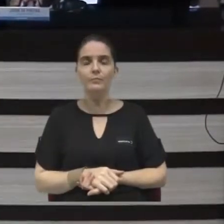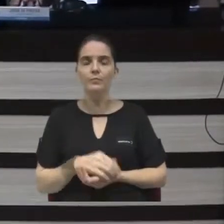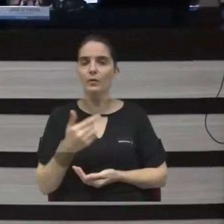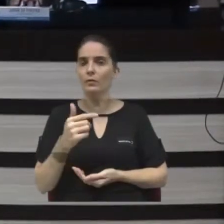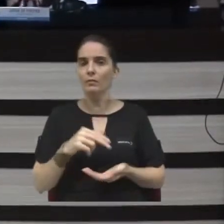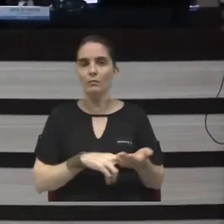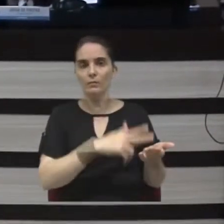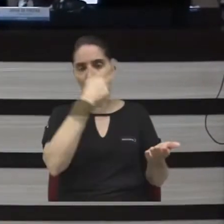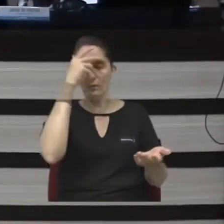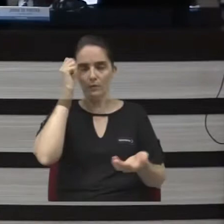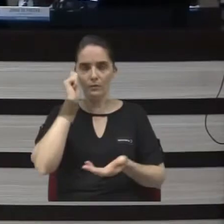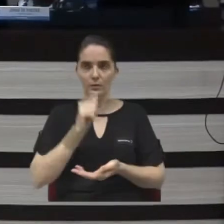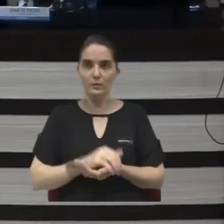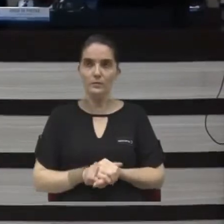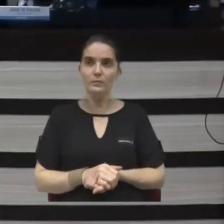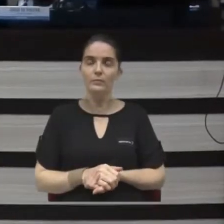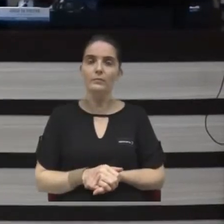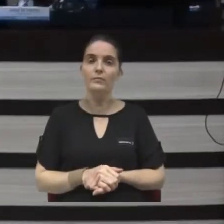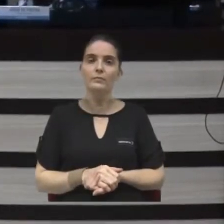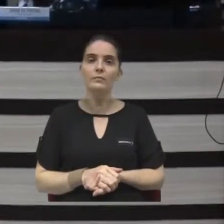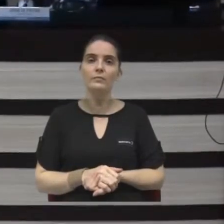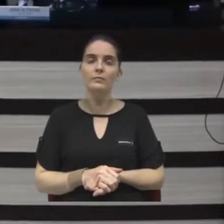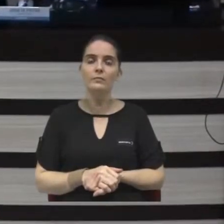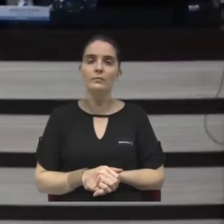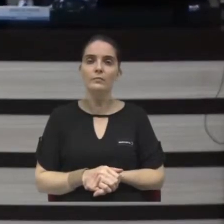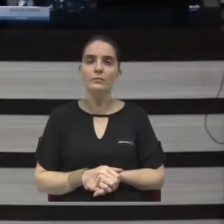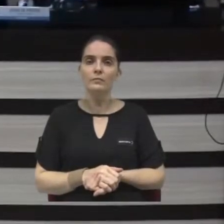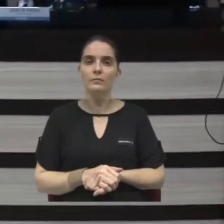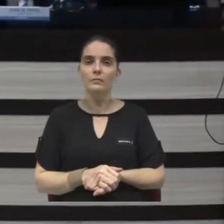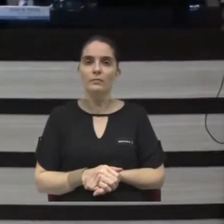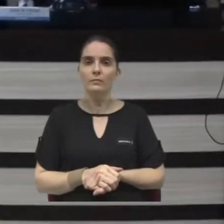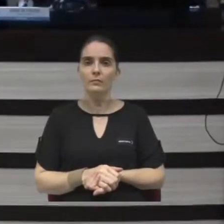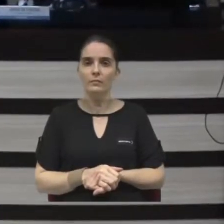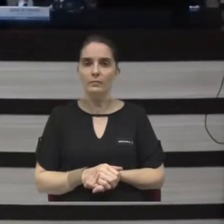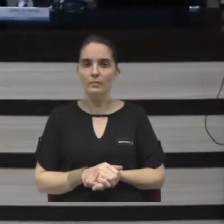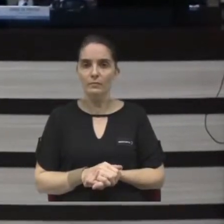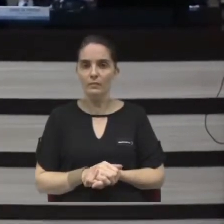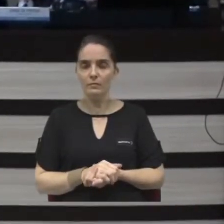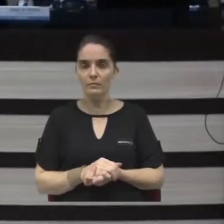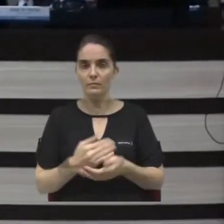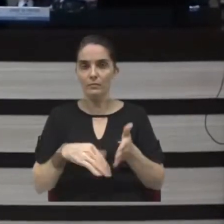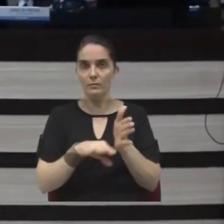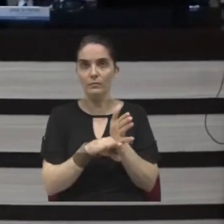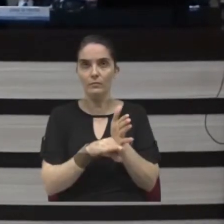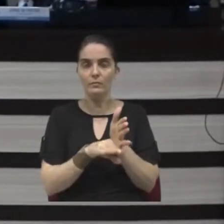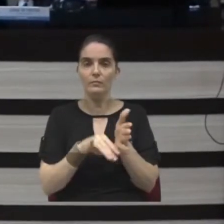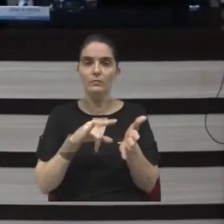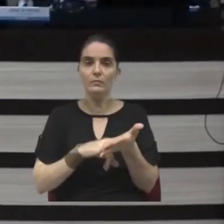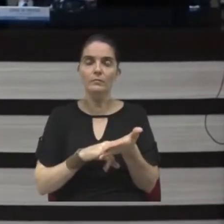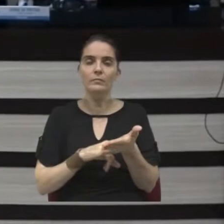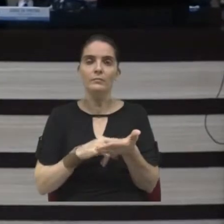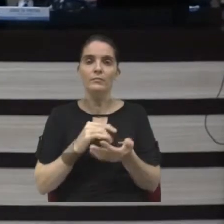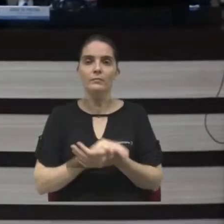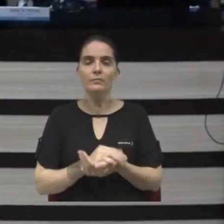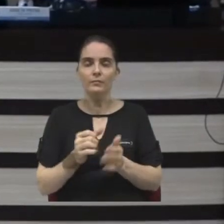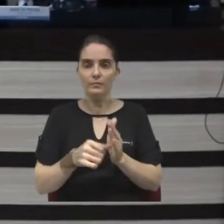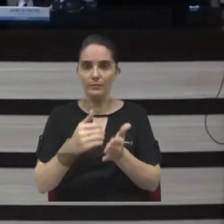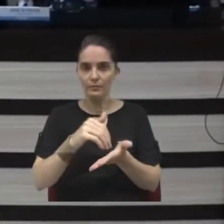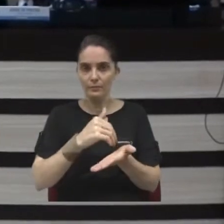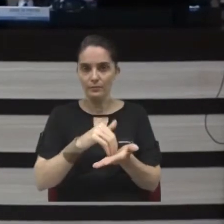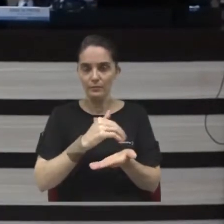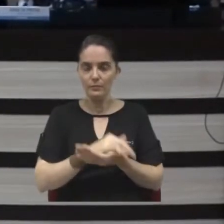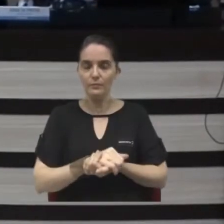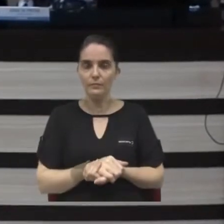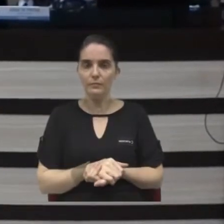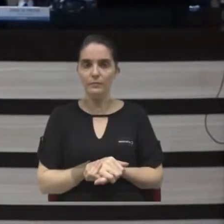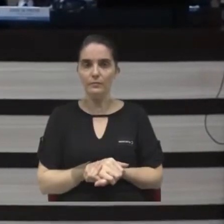encaminhado ao Executivo. Senhor presidente, existe matéria a ser lida. Primeiro secretário, para a matéria a ser lida. Limeira, 6